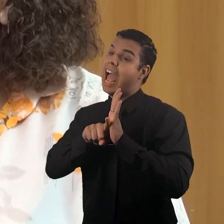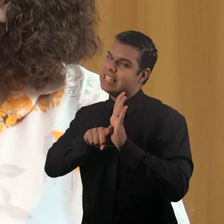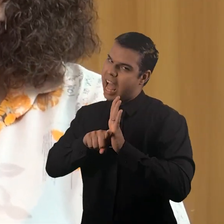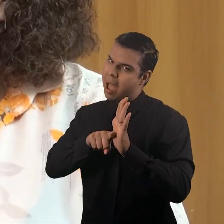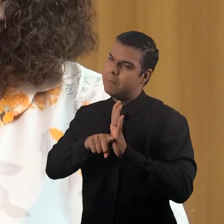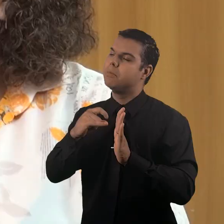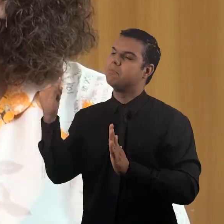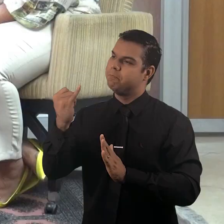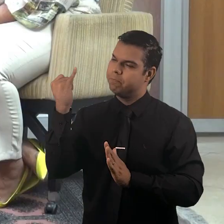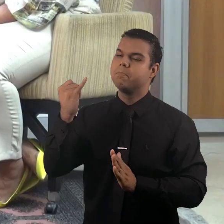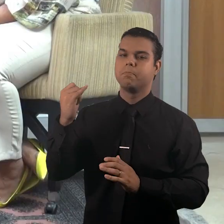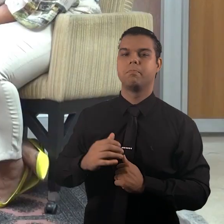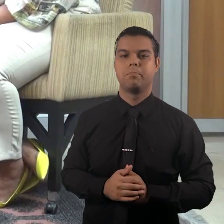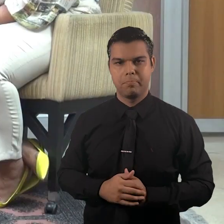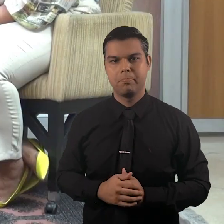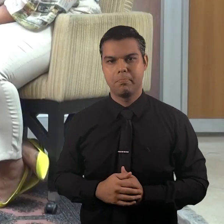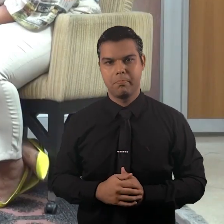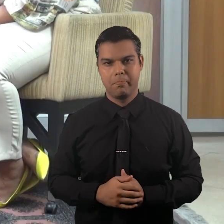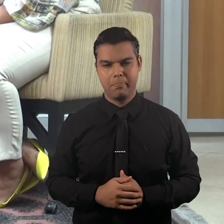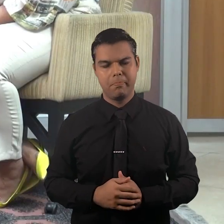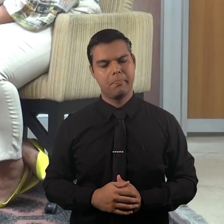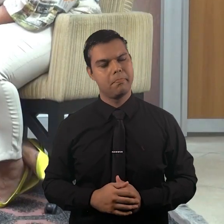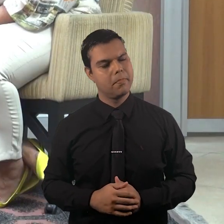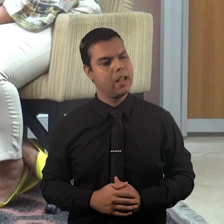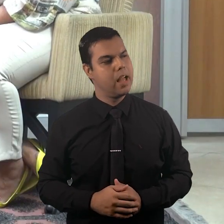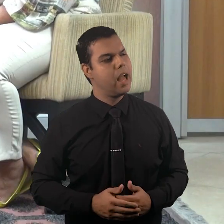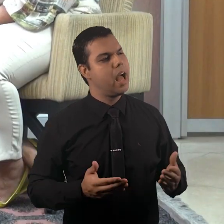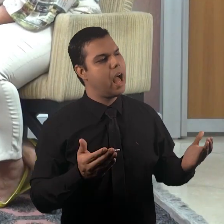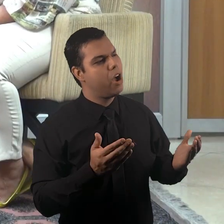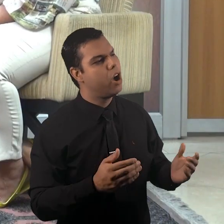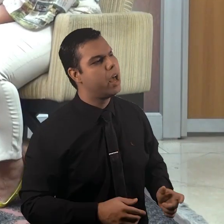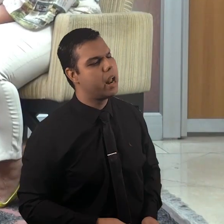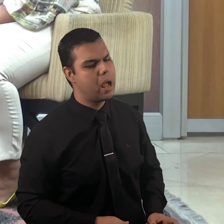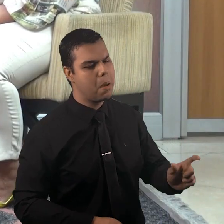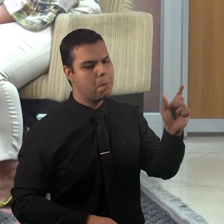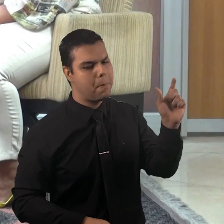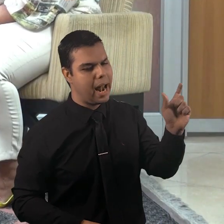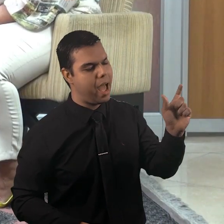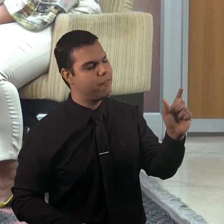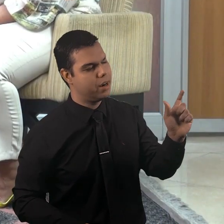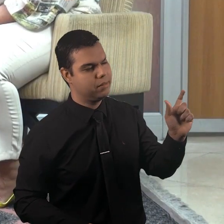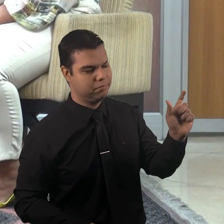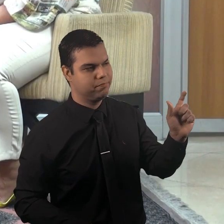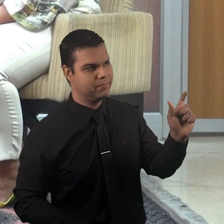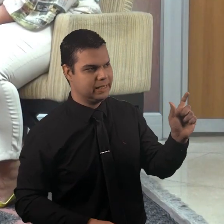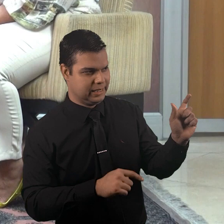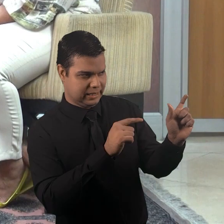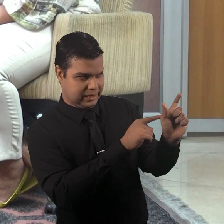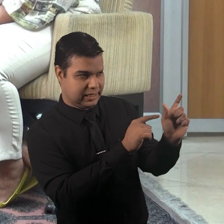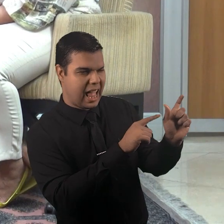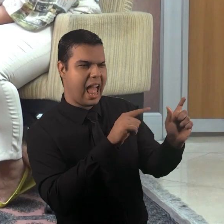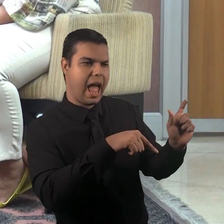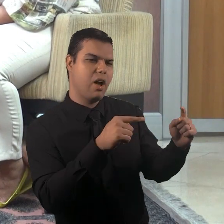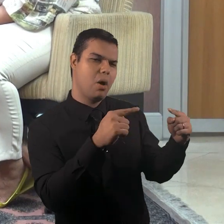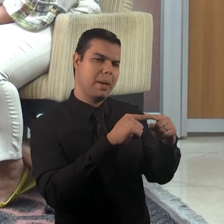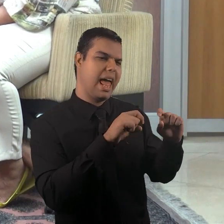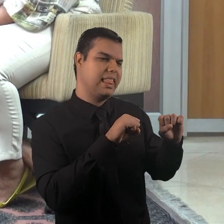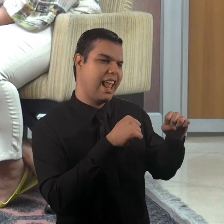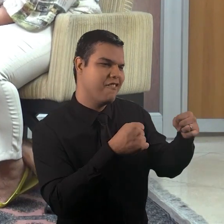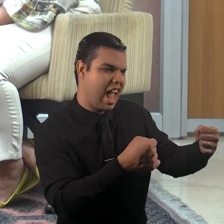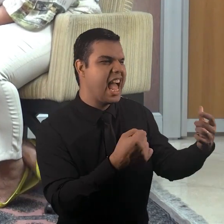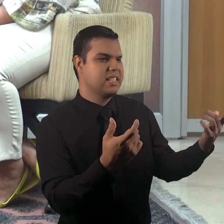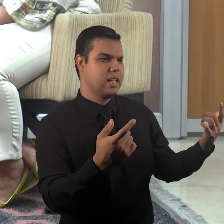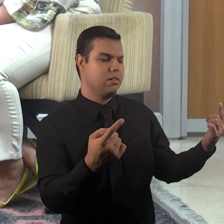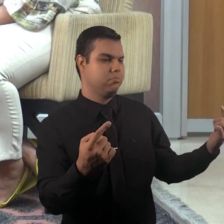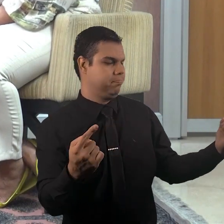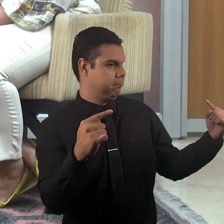mamografia. Vamos falar de uma palavra até difícil de falar, de pronunciar, patient advocacy. Trata-se de uma defesa, né,